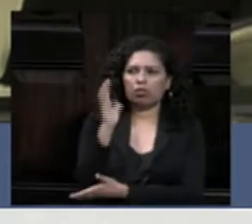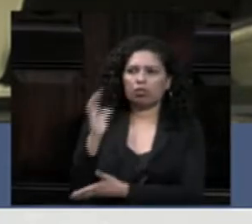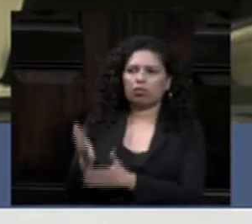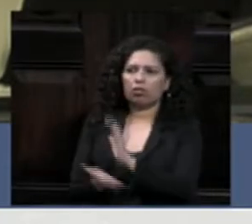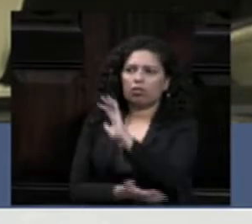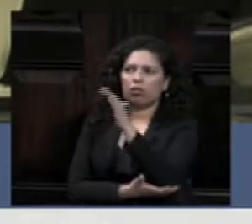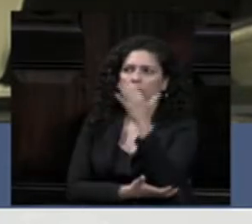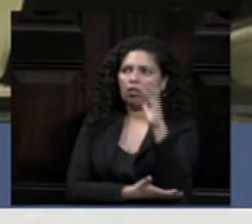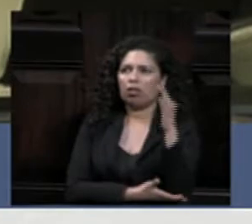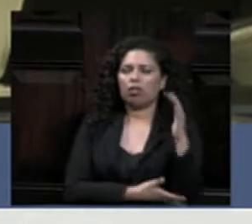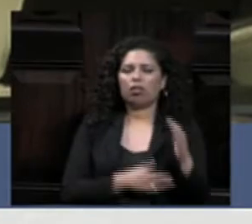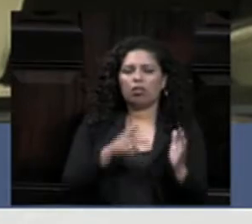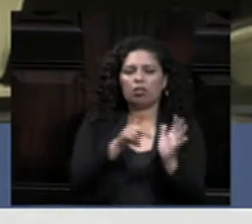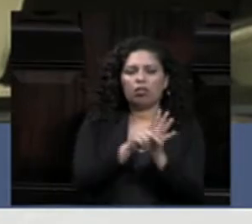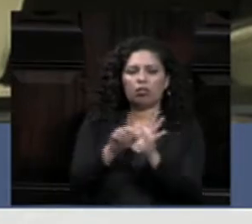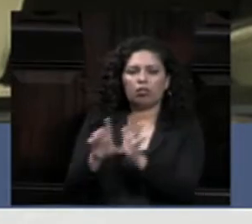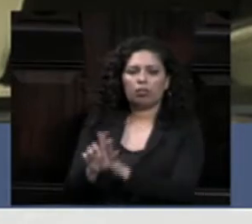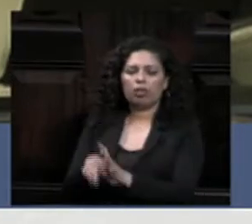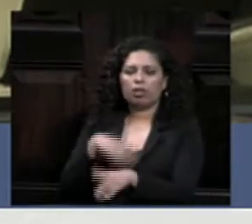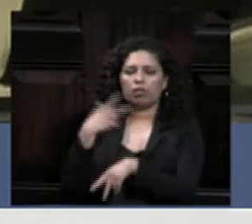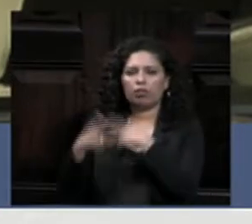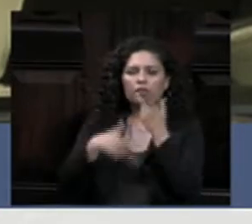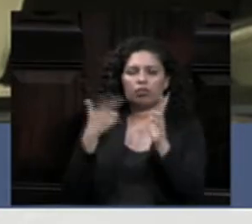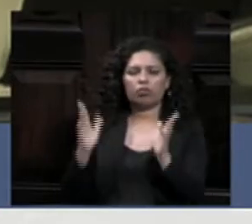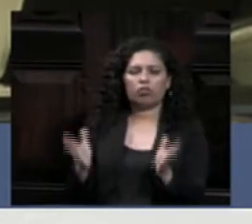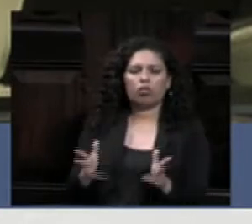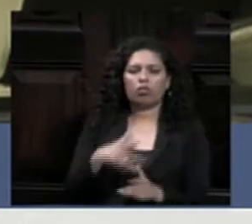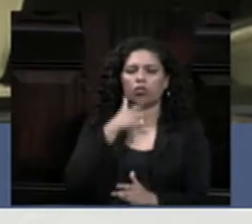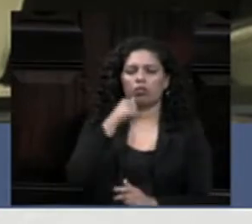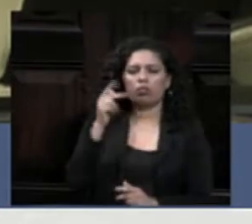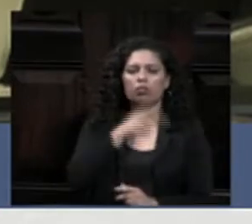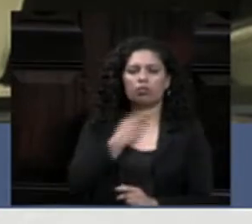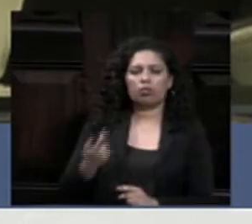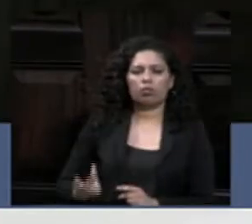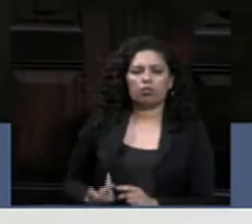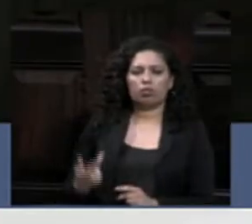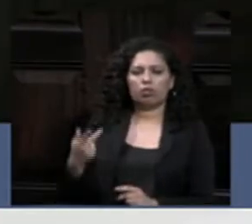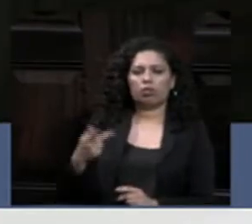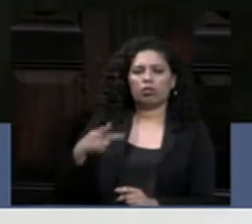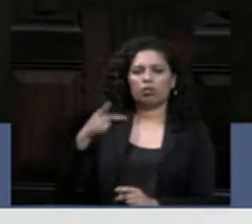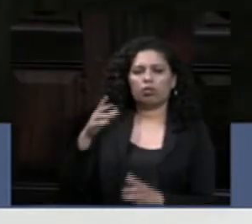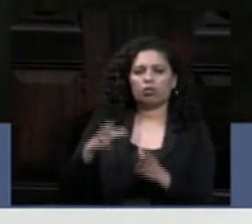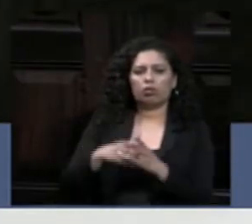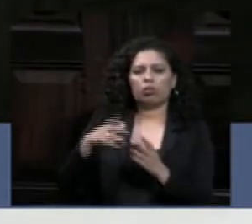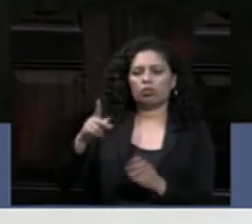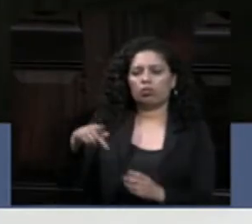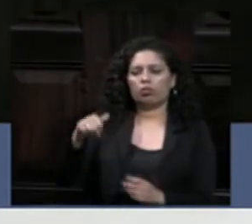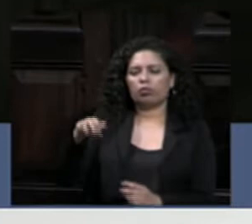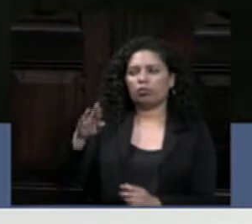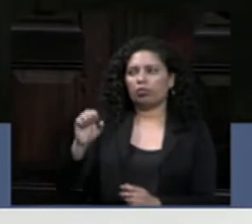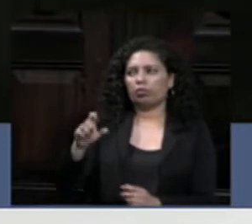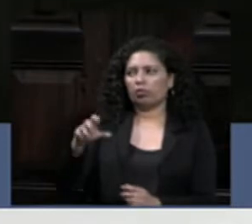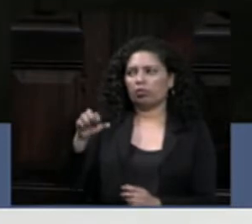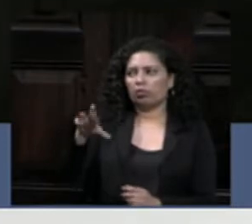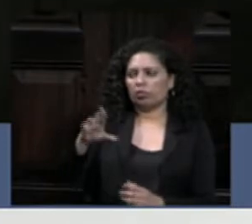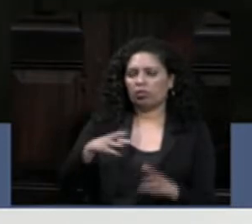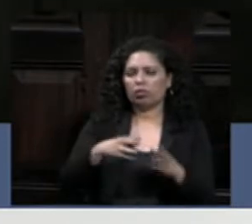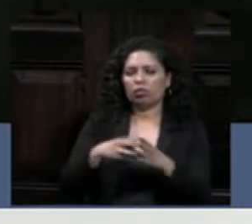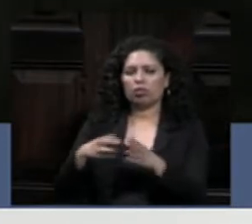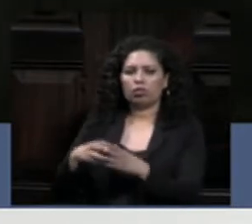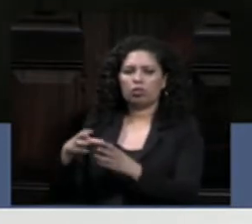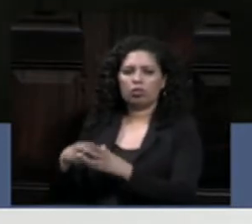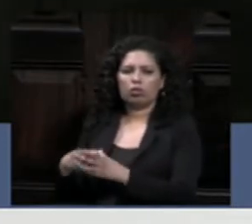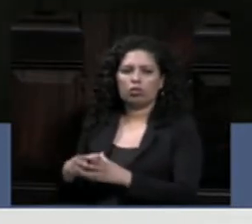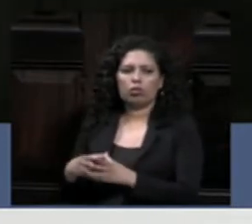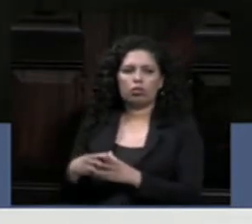em relação ao PL 4259. Senhor presidente, novo parecer da Comissão de Meio Ambiente, em vista do acordo